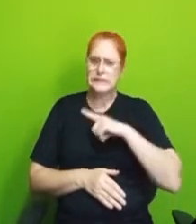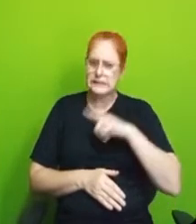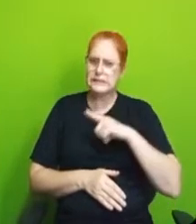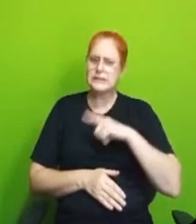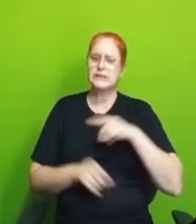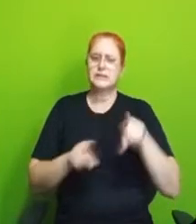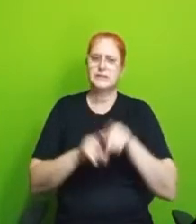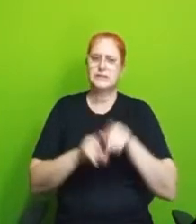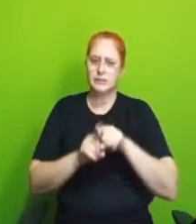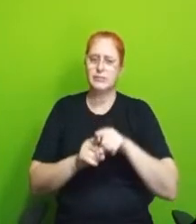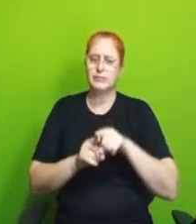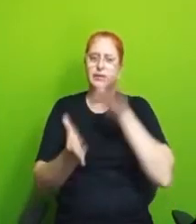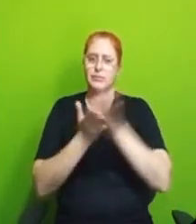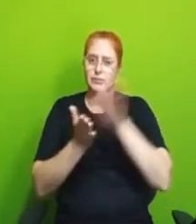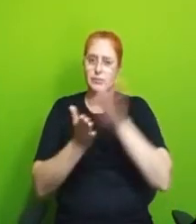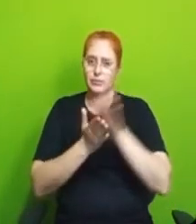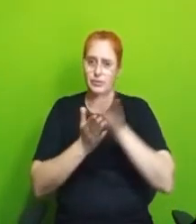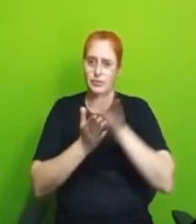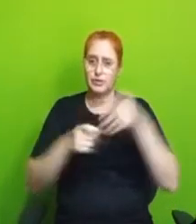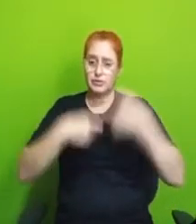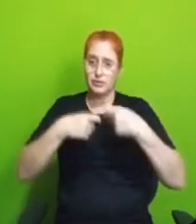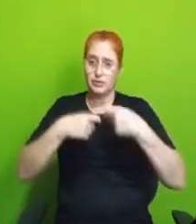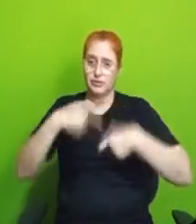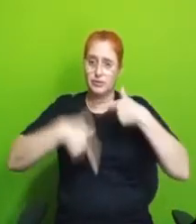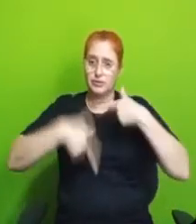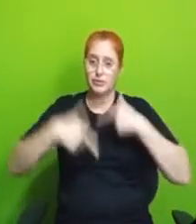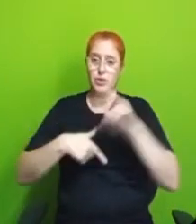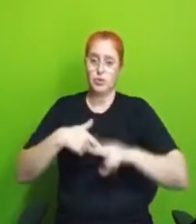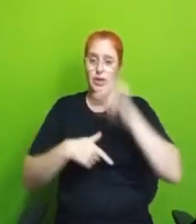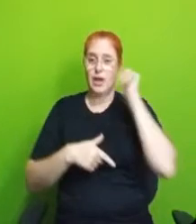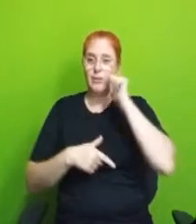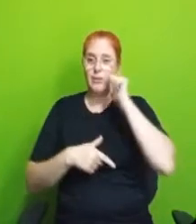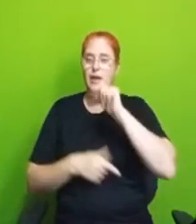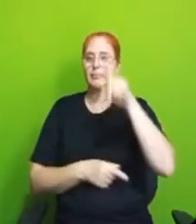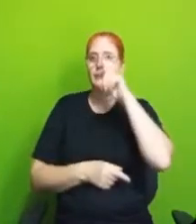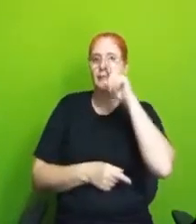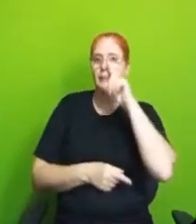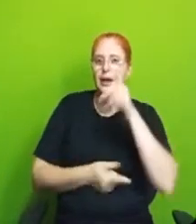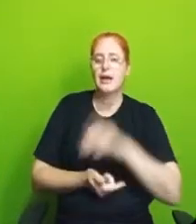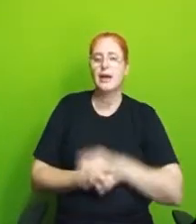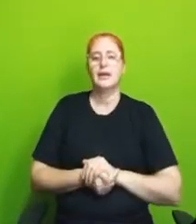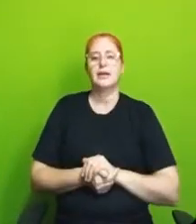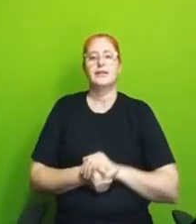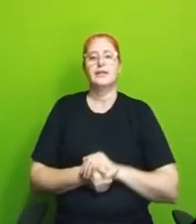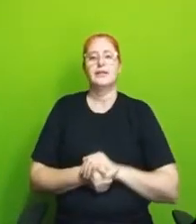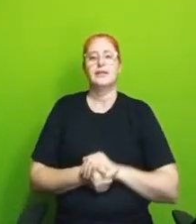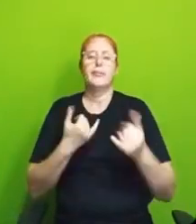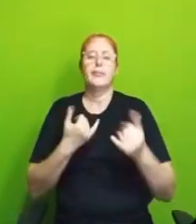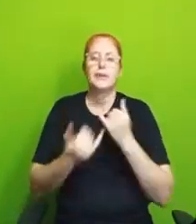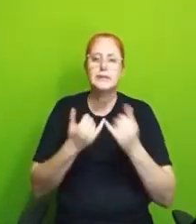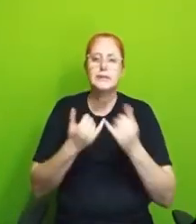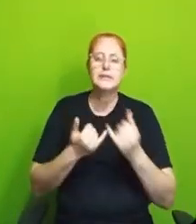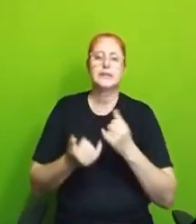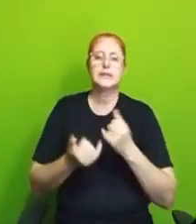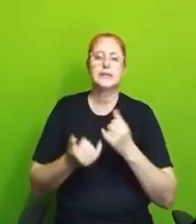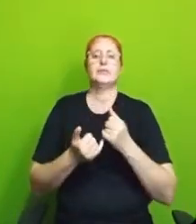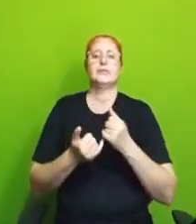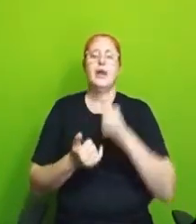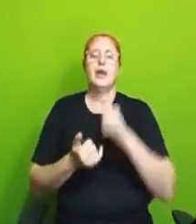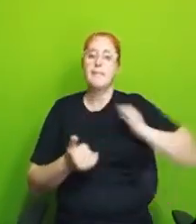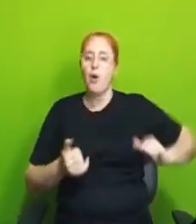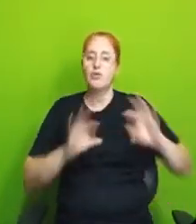sexual do trabalho, né? Em usar as mulheres como mães, por exemplo, as condicionalidades do programa Bolsa Família, né? Que a gente